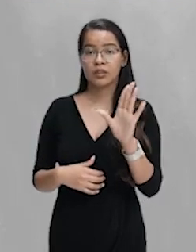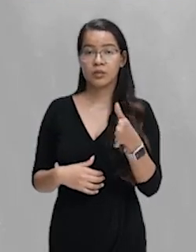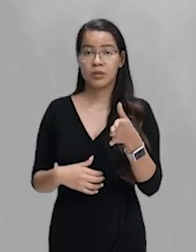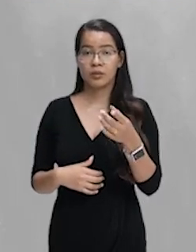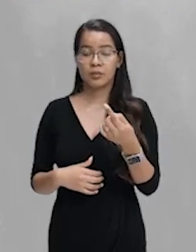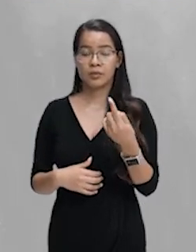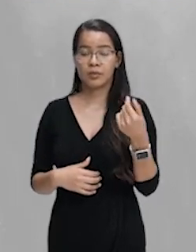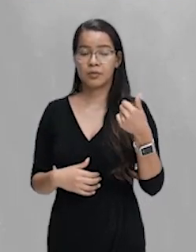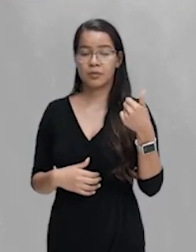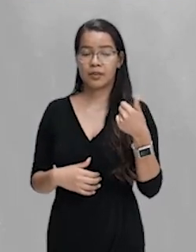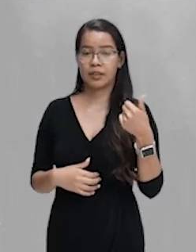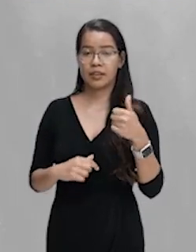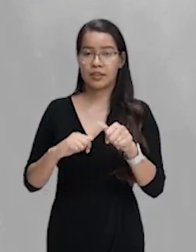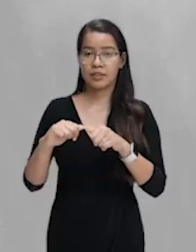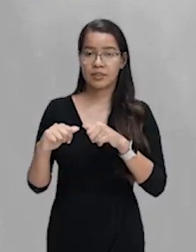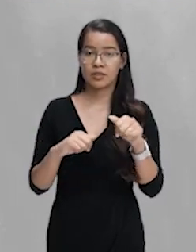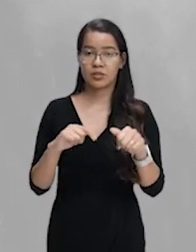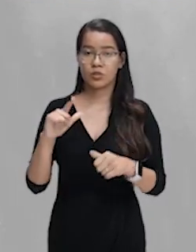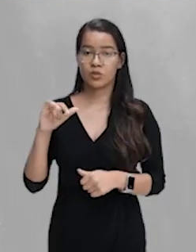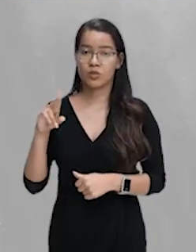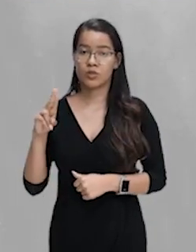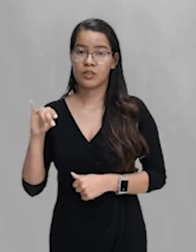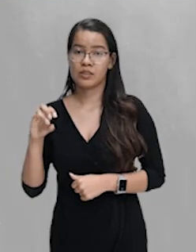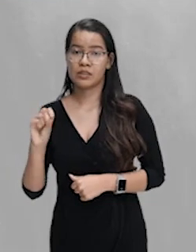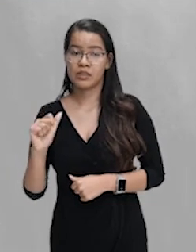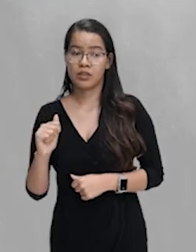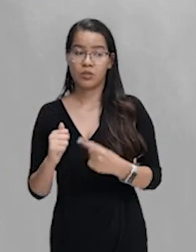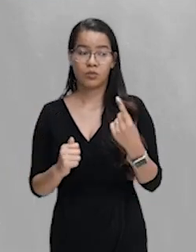ação de Luisa. Uma peça de